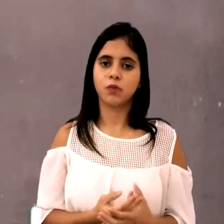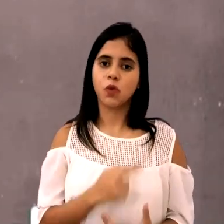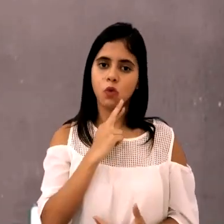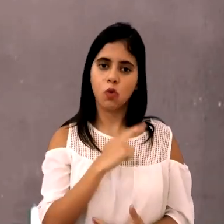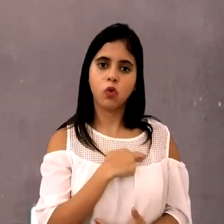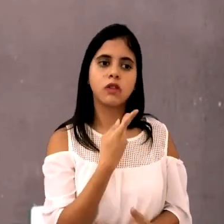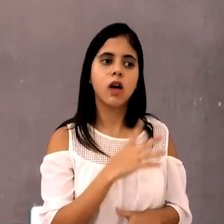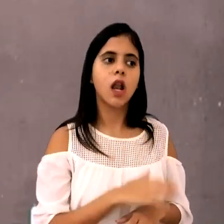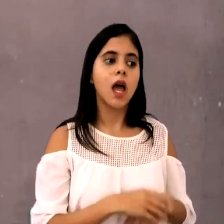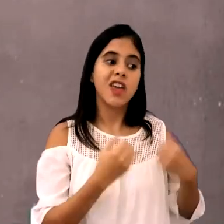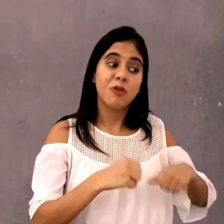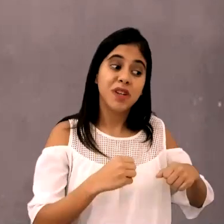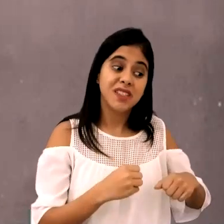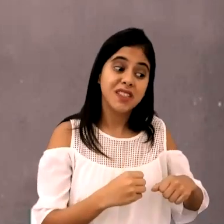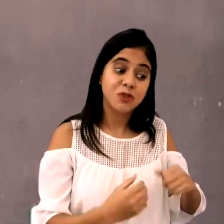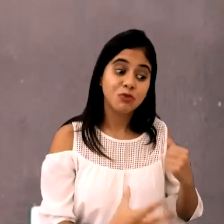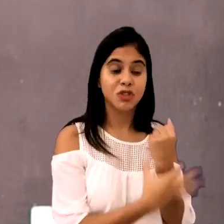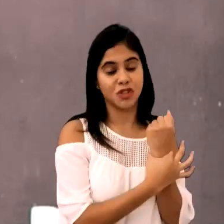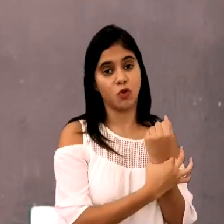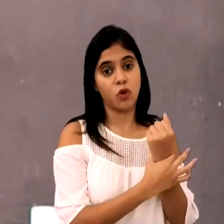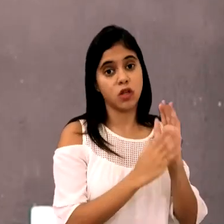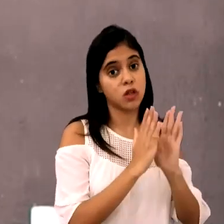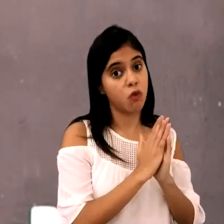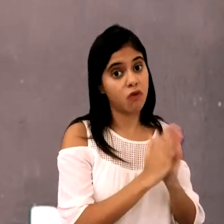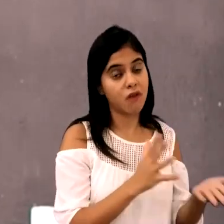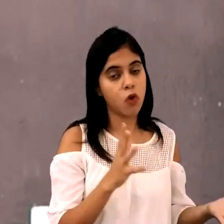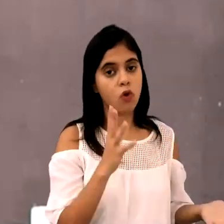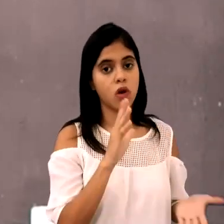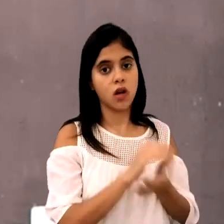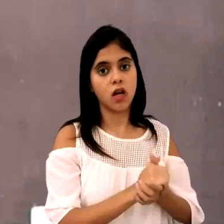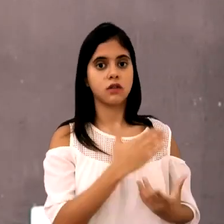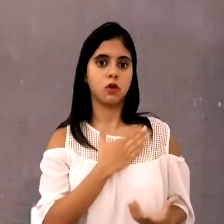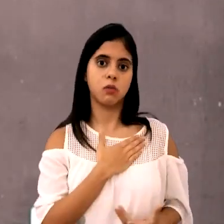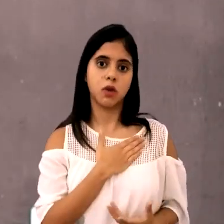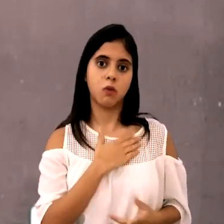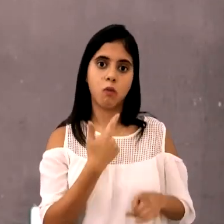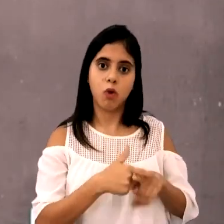proteção, case comigo, porque a lei permite.